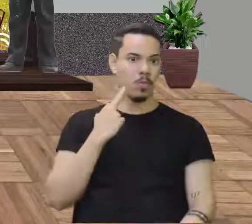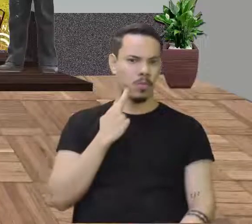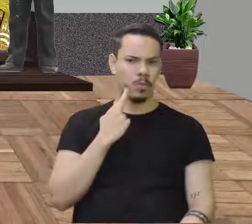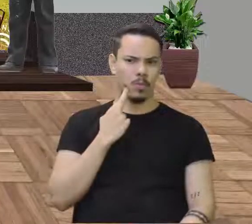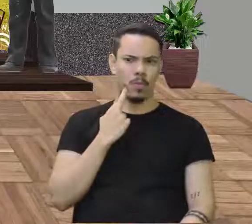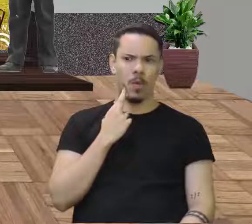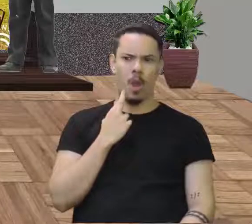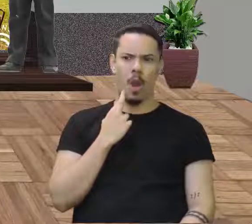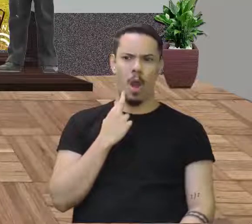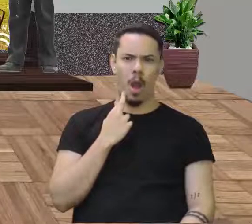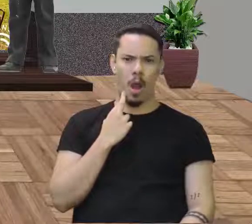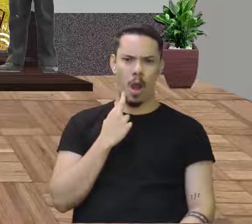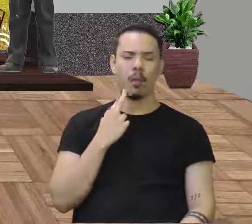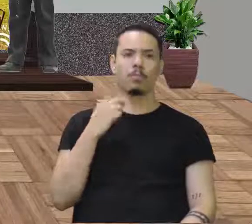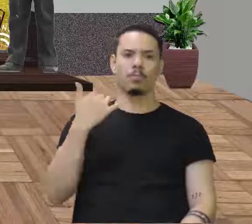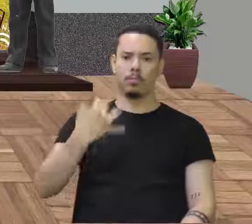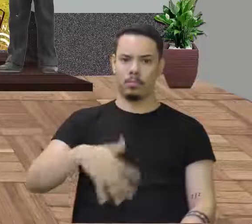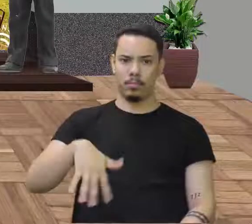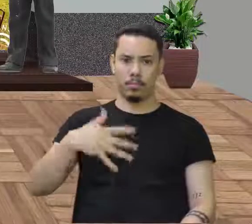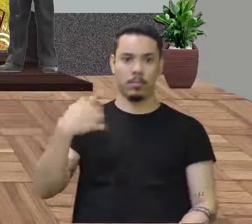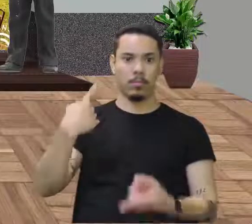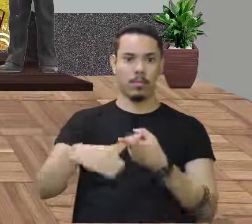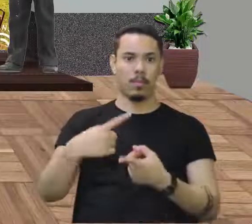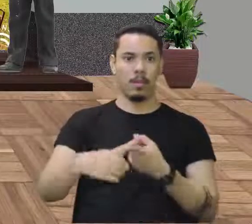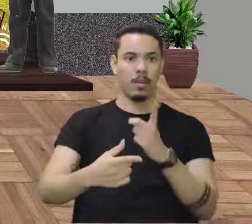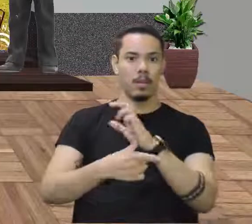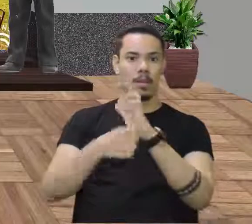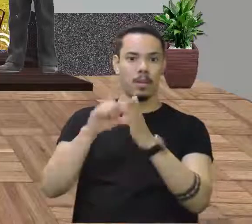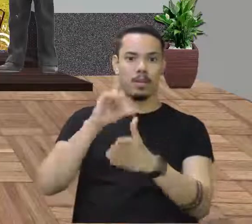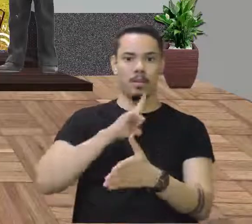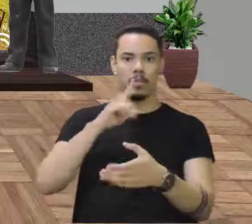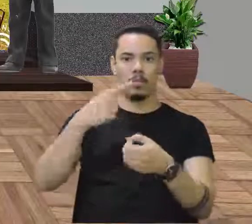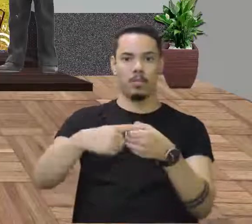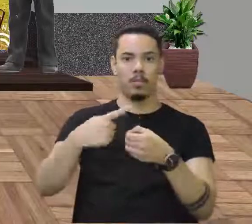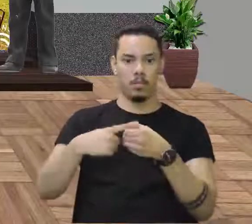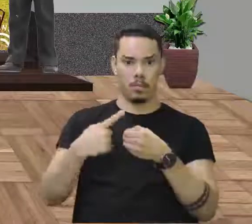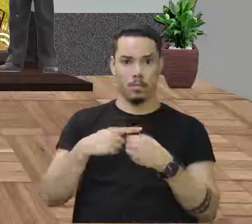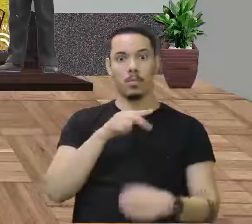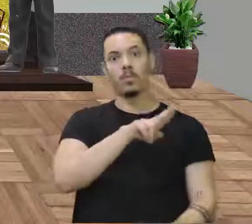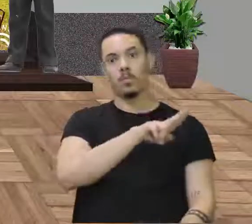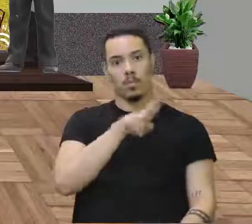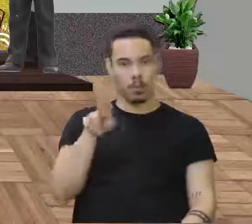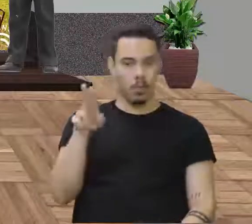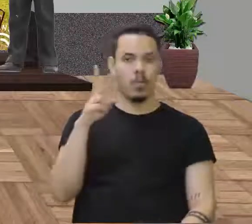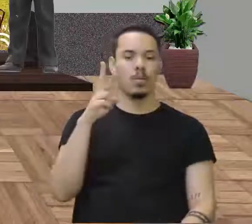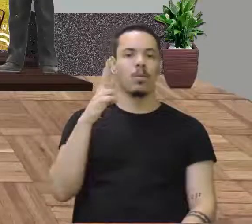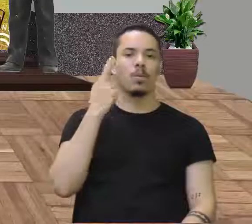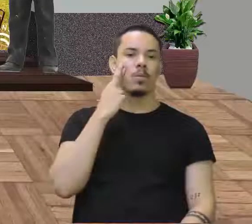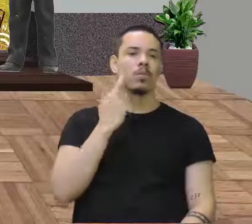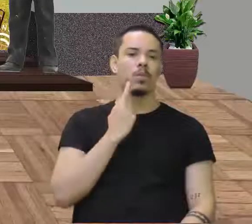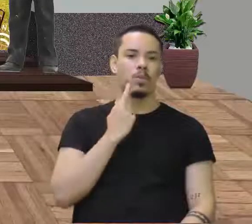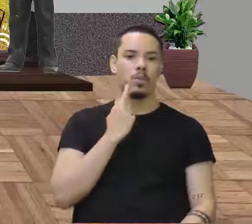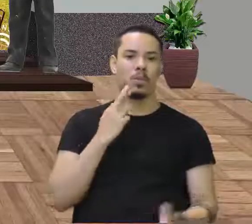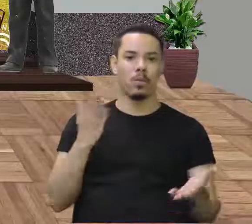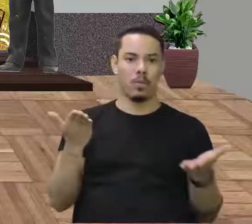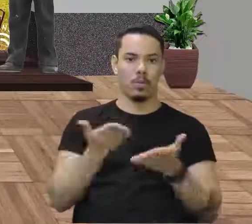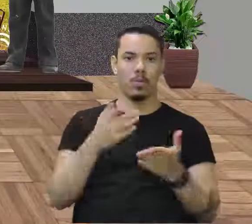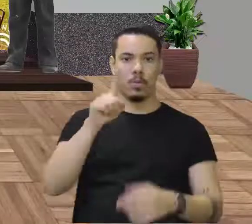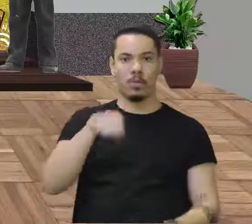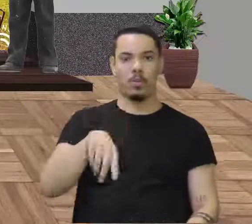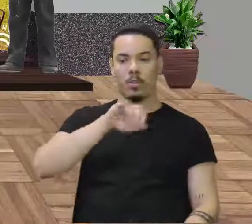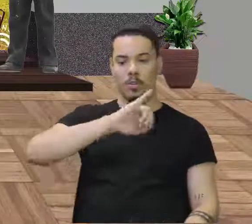Rondônia, professor? Que município é esse de Rondônia? É porque existia um município que se chamava Rondônia. Hoje,